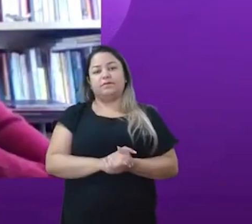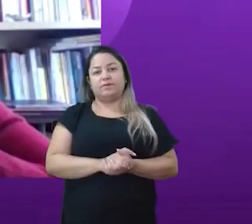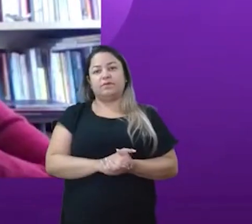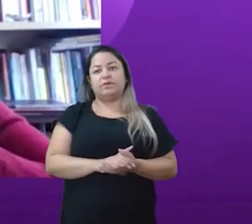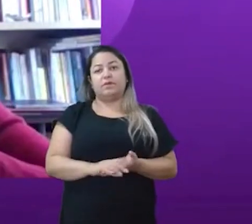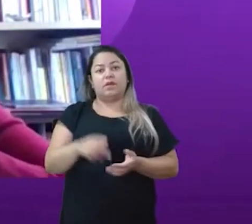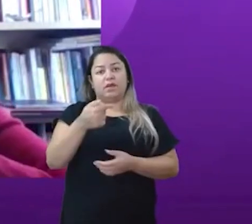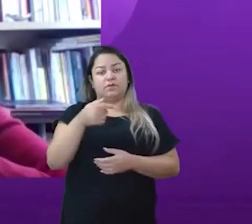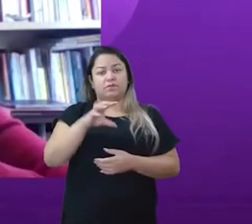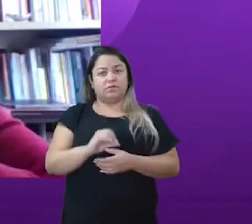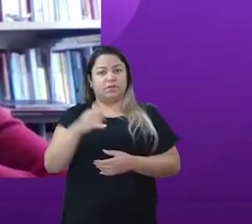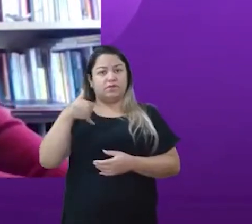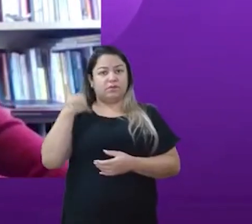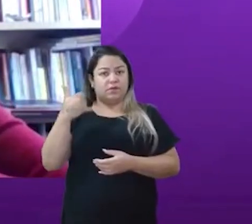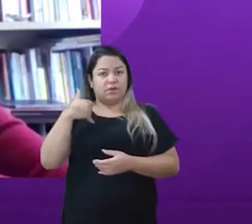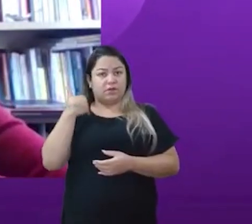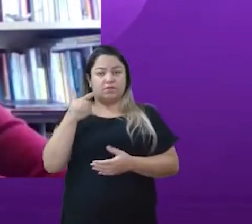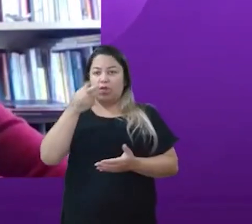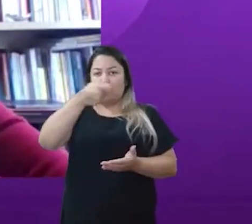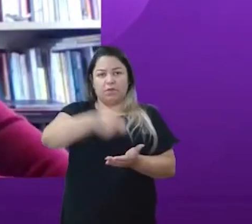acima de 70 anos.